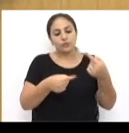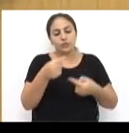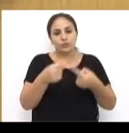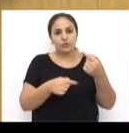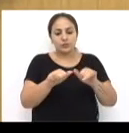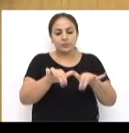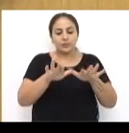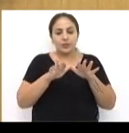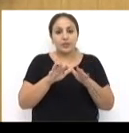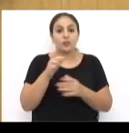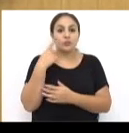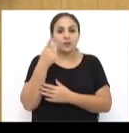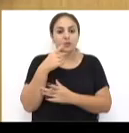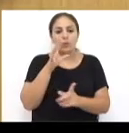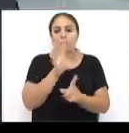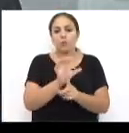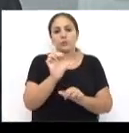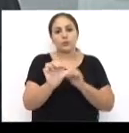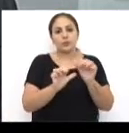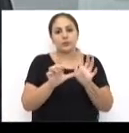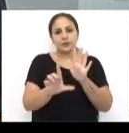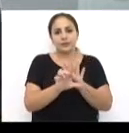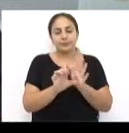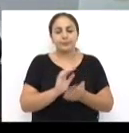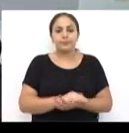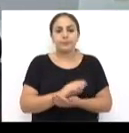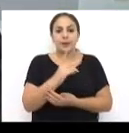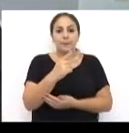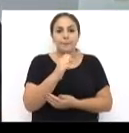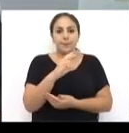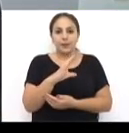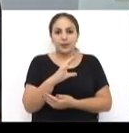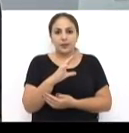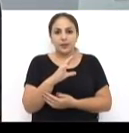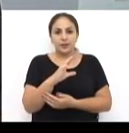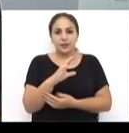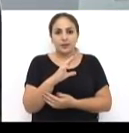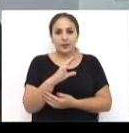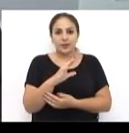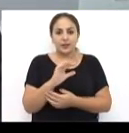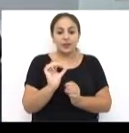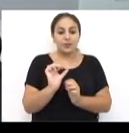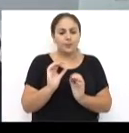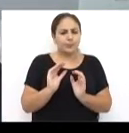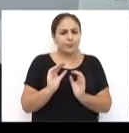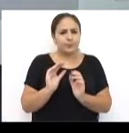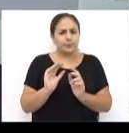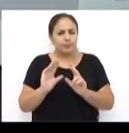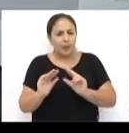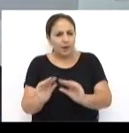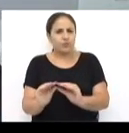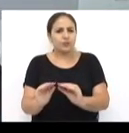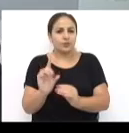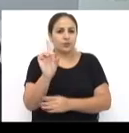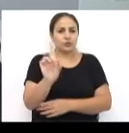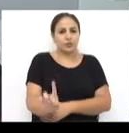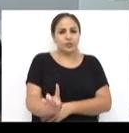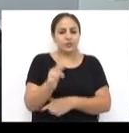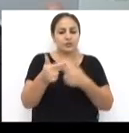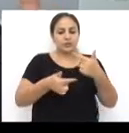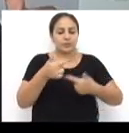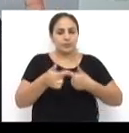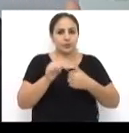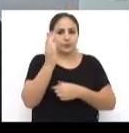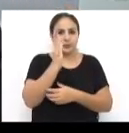vereadores repudiam as mudanças na lei. É uma PEC que mexe com o direito do trabalhador brasileiro,